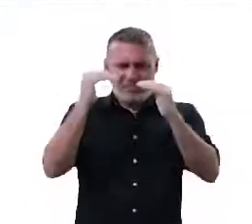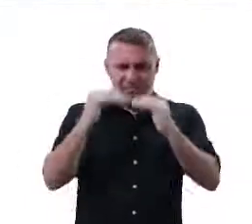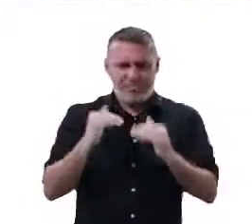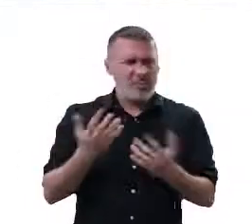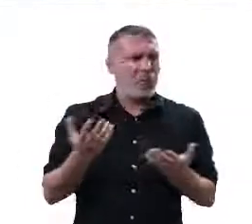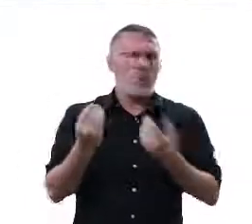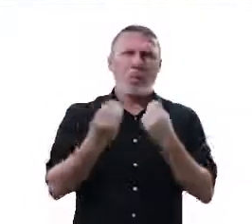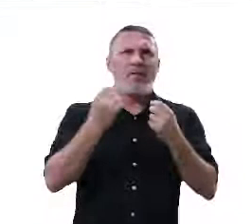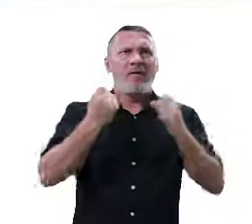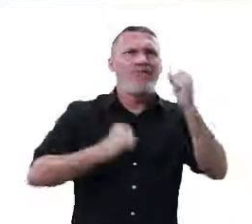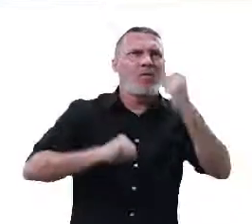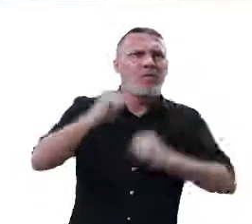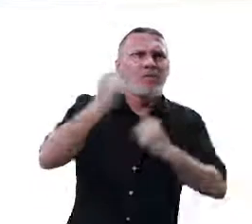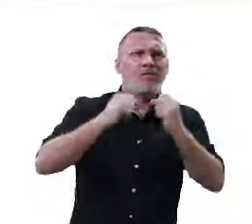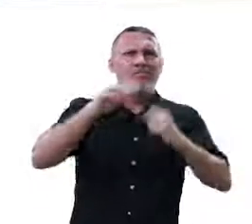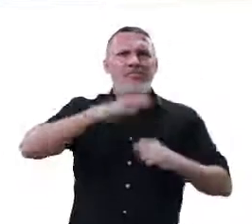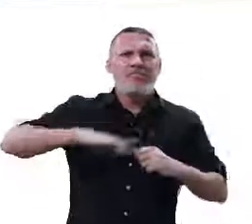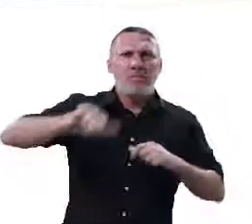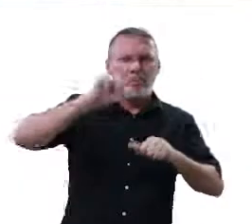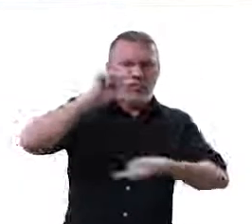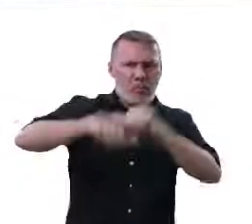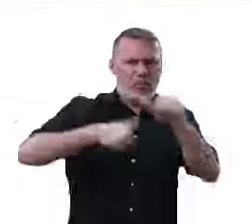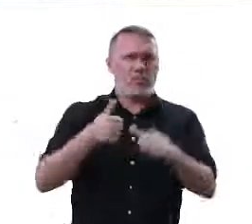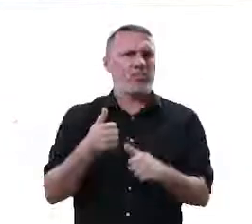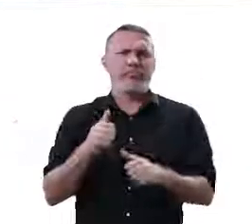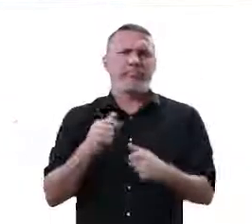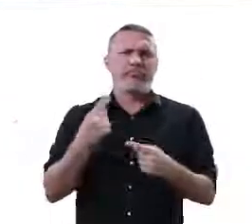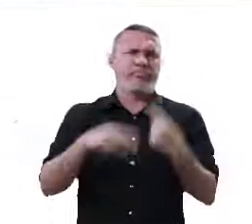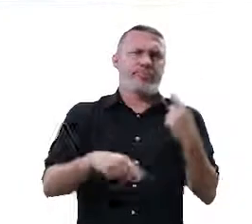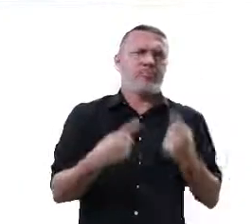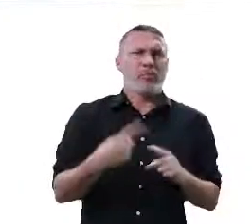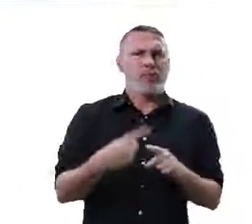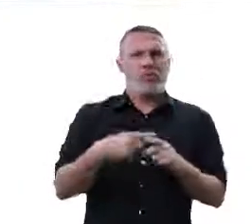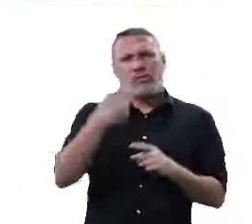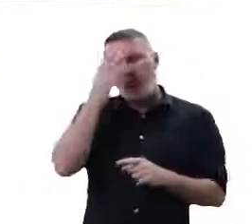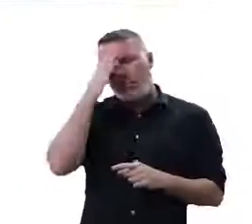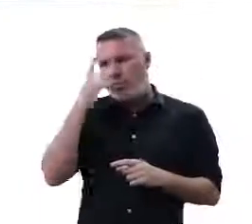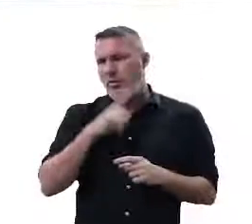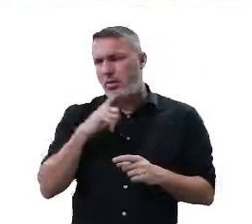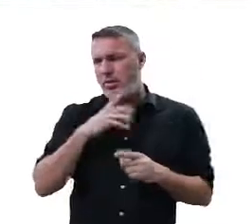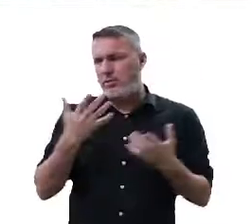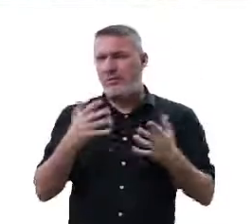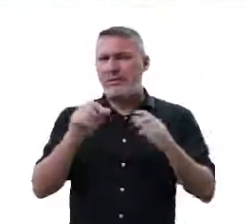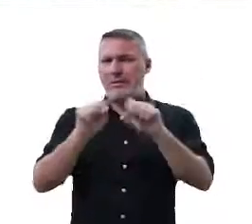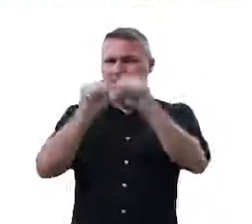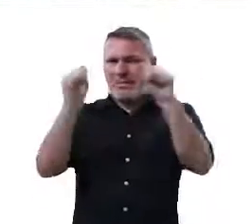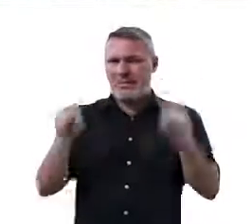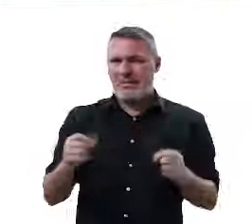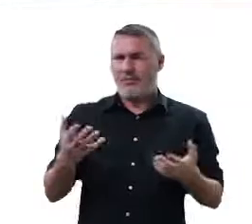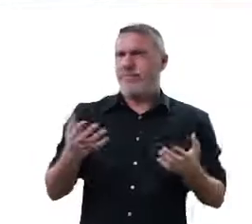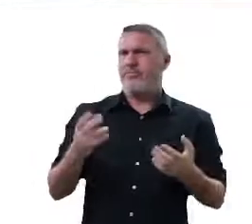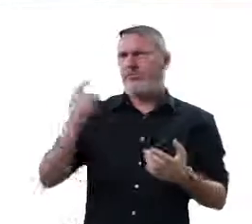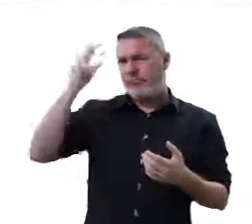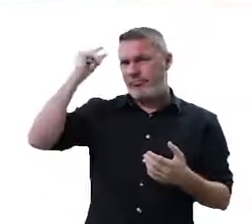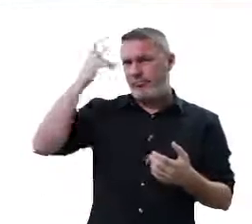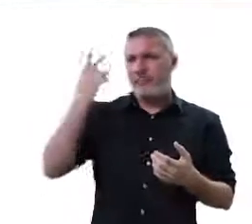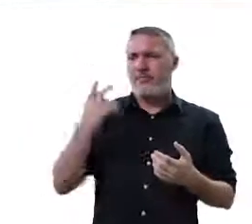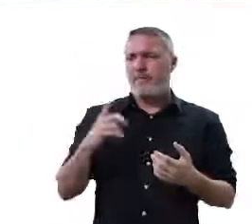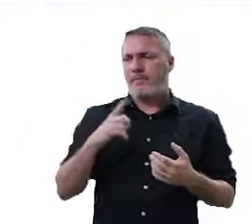da Revolução Industrial, ora, o sistema, né, a